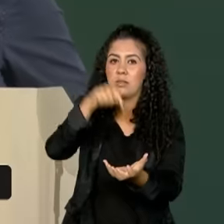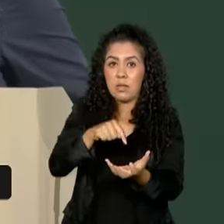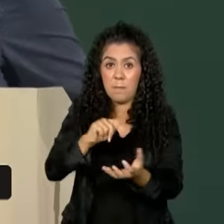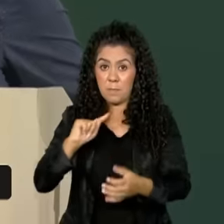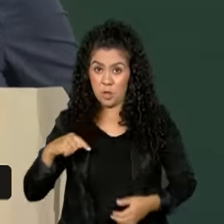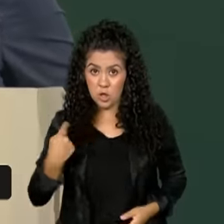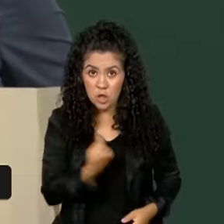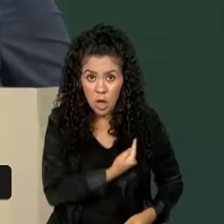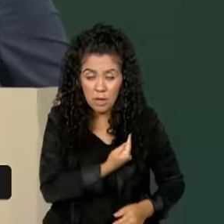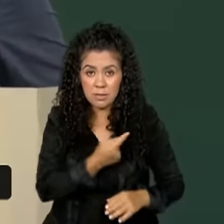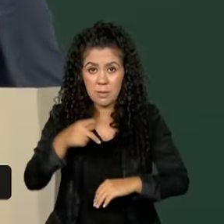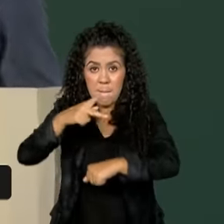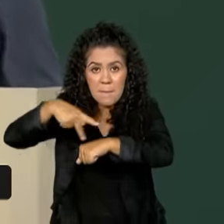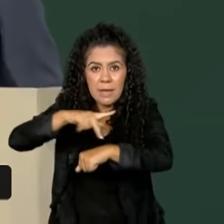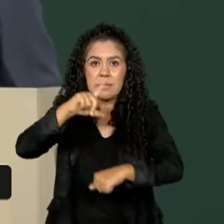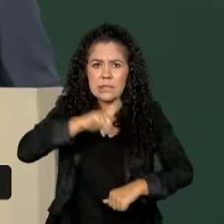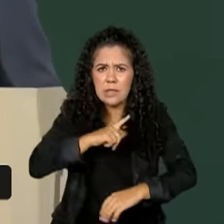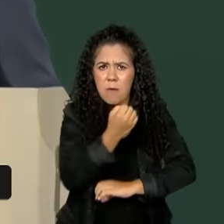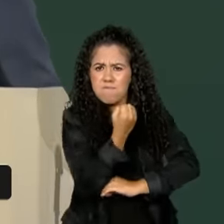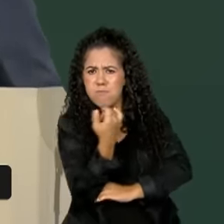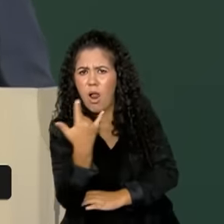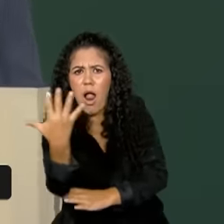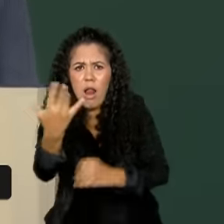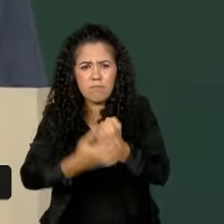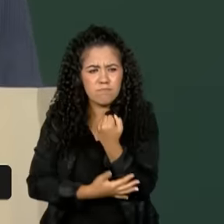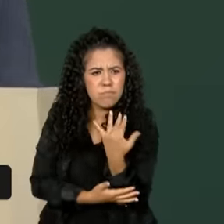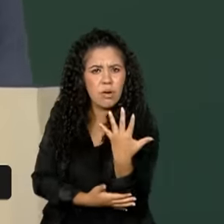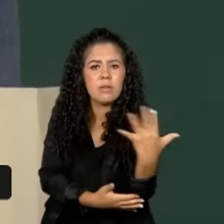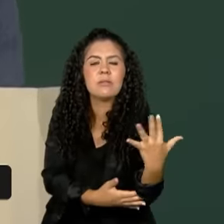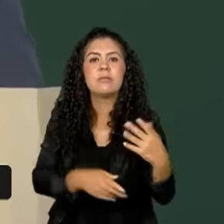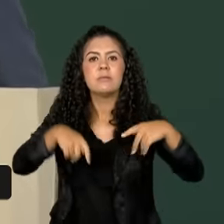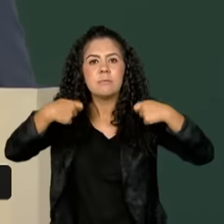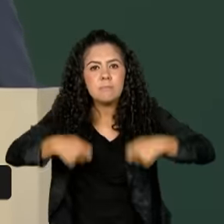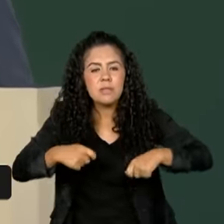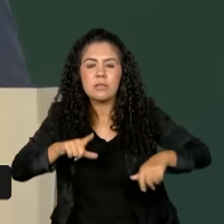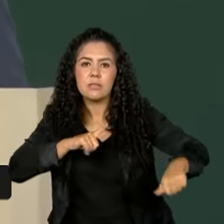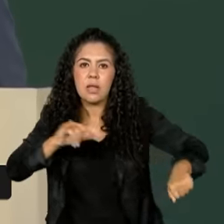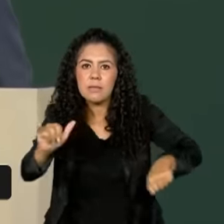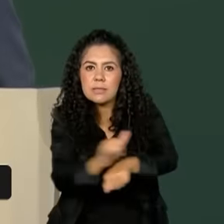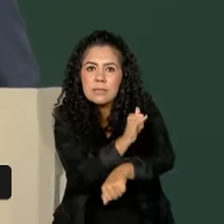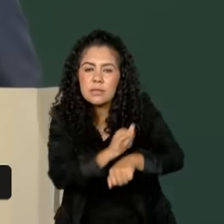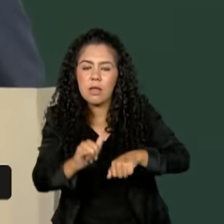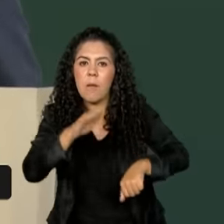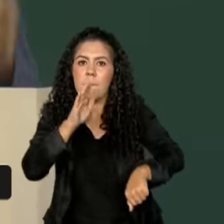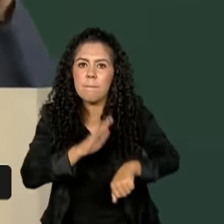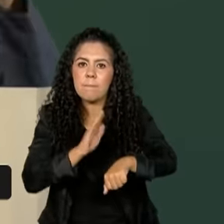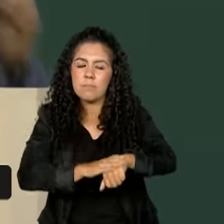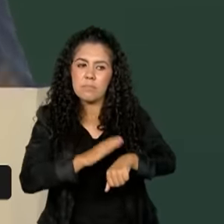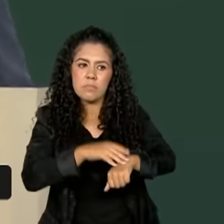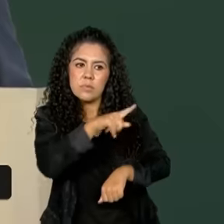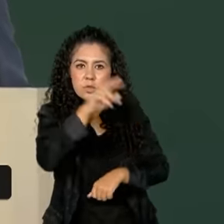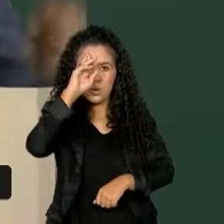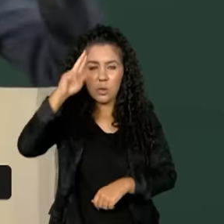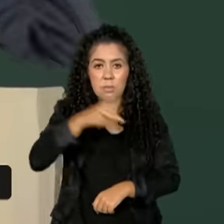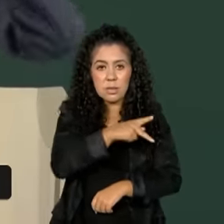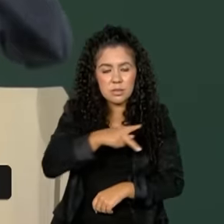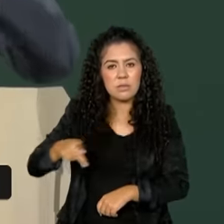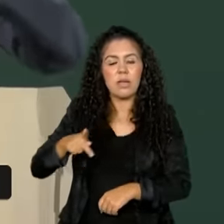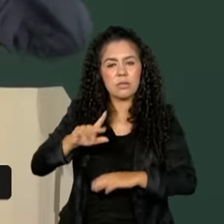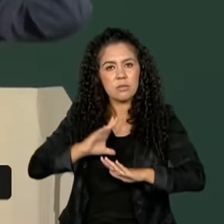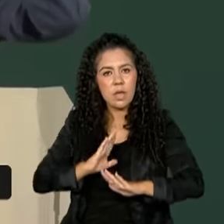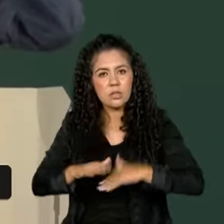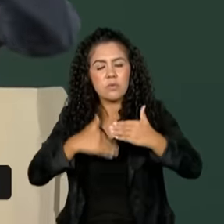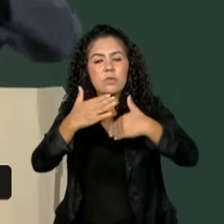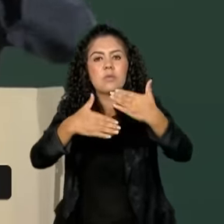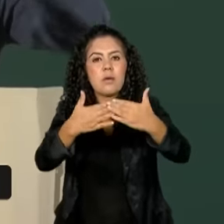florestais, por sua iniciativa, haveremos de ter um mecanismo que o senhor está desenvolvendo, já com uma primeira proposta,